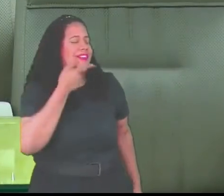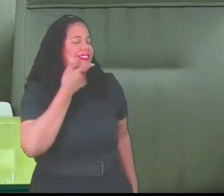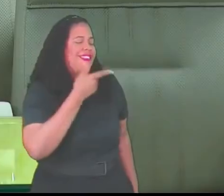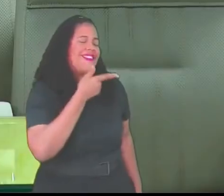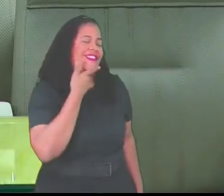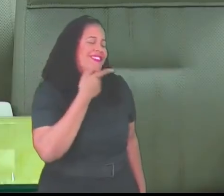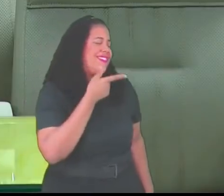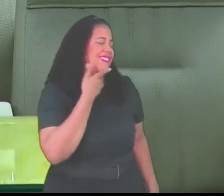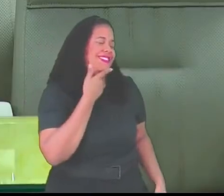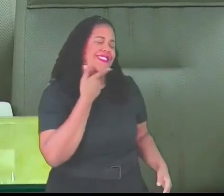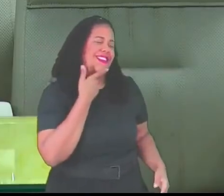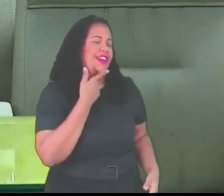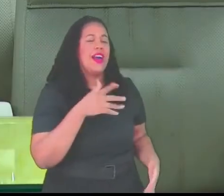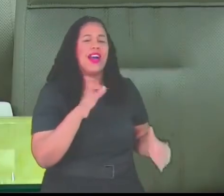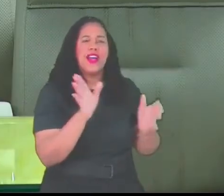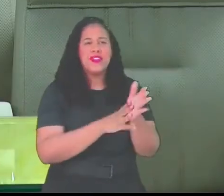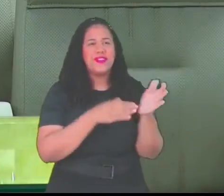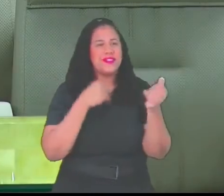Aleluia.